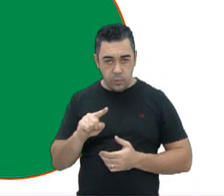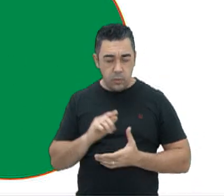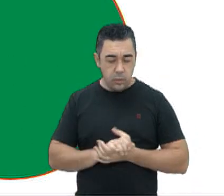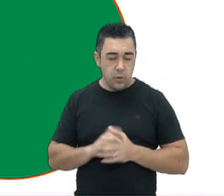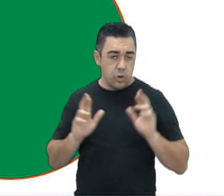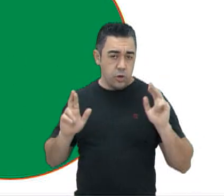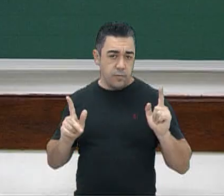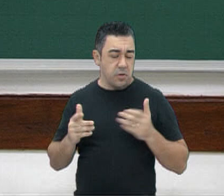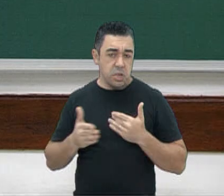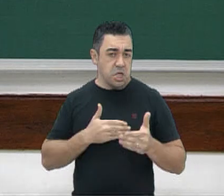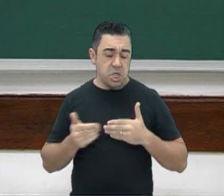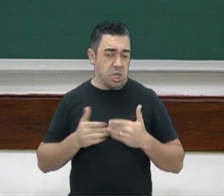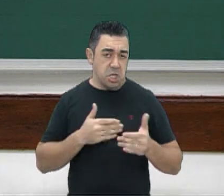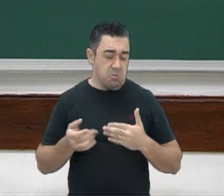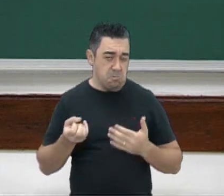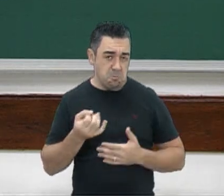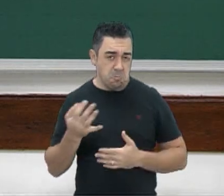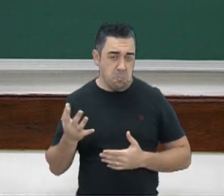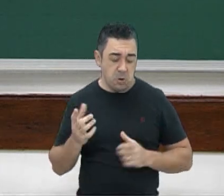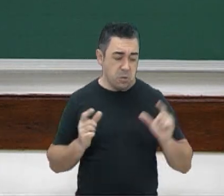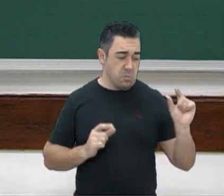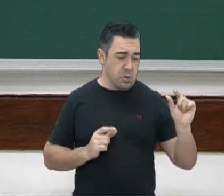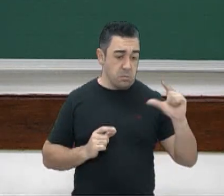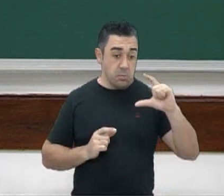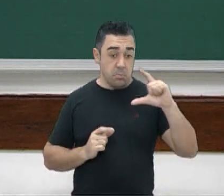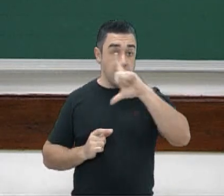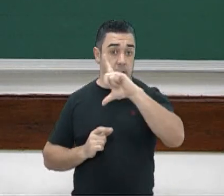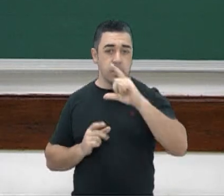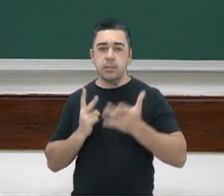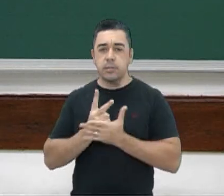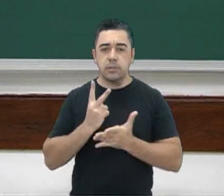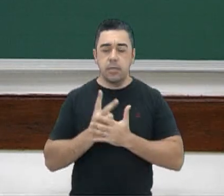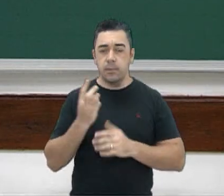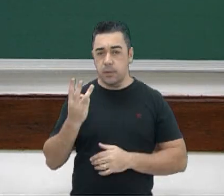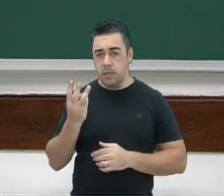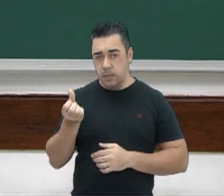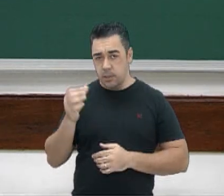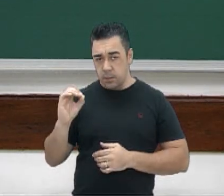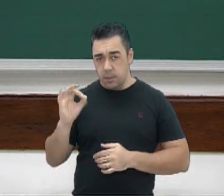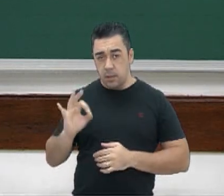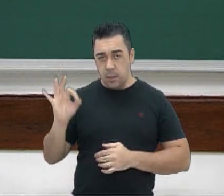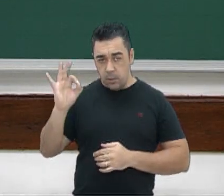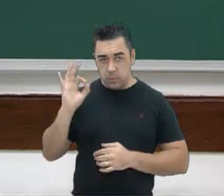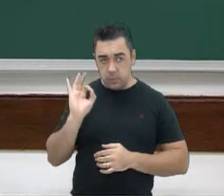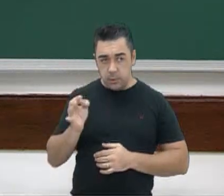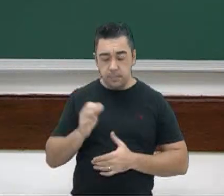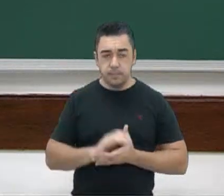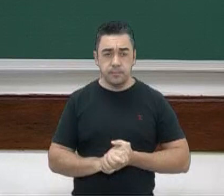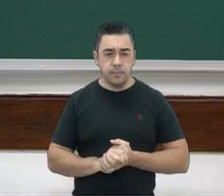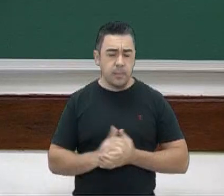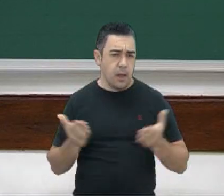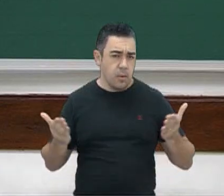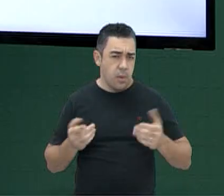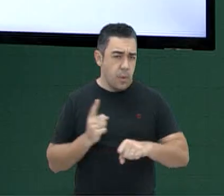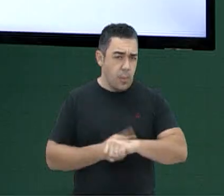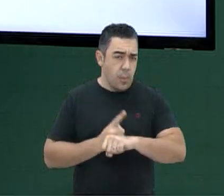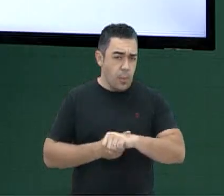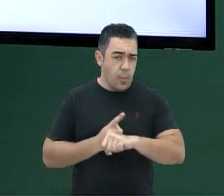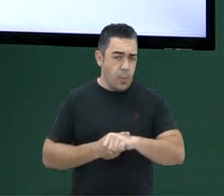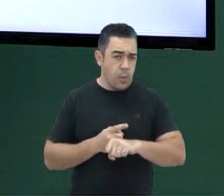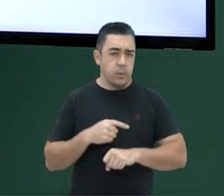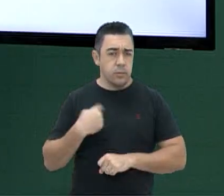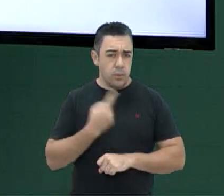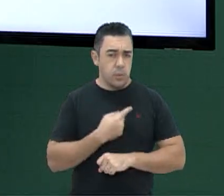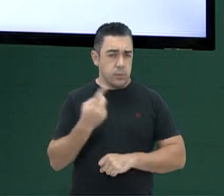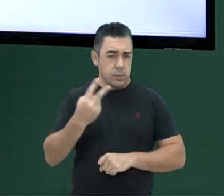que independente do tamanho dessa circunferência, ela sempre vai ter 360 graus. Agora, a gente vai para o